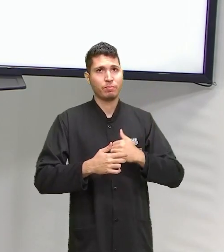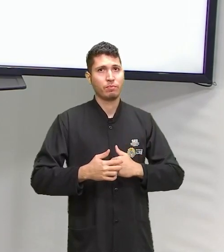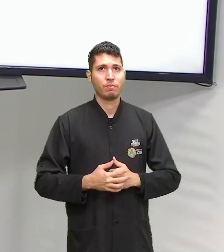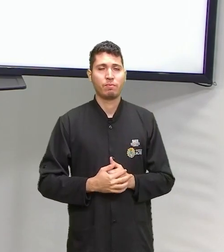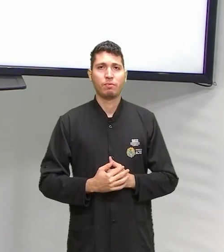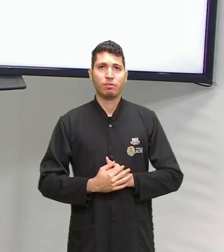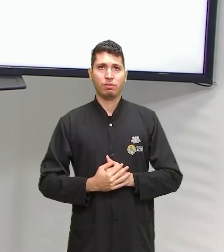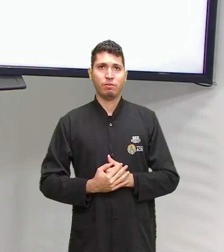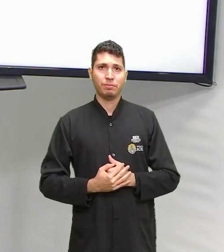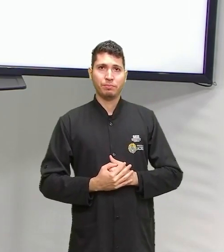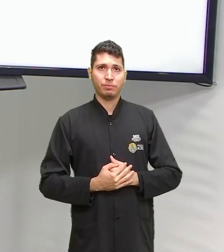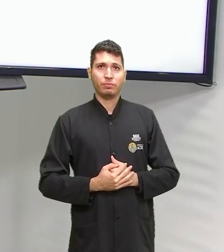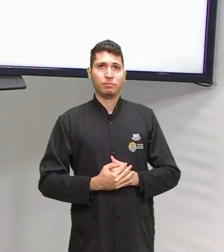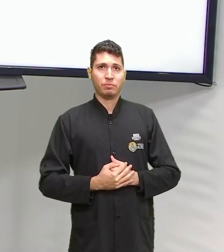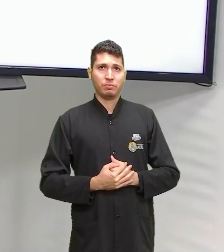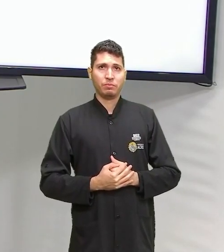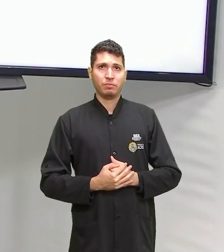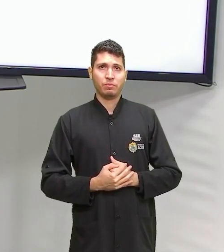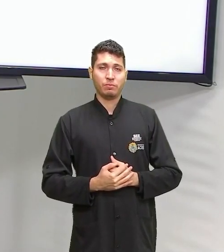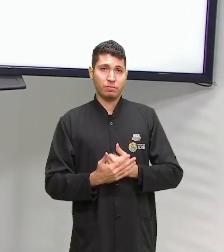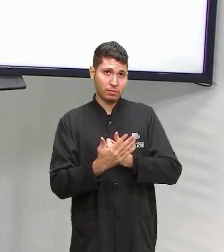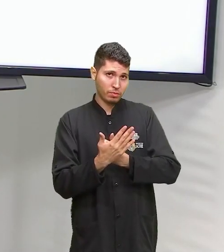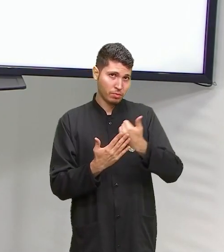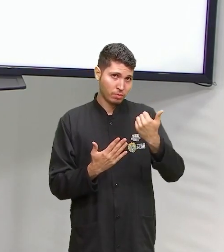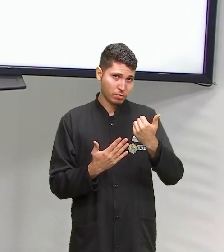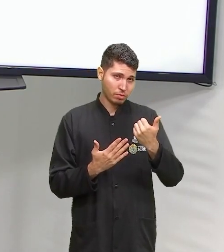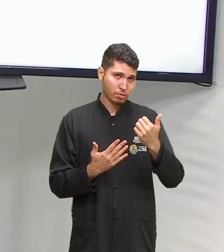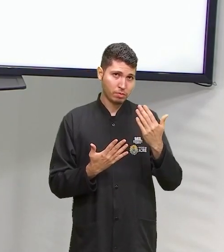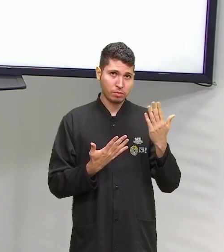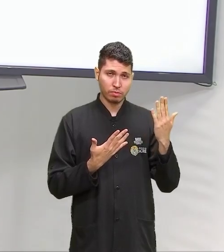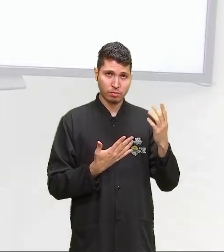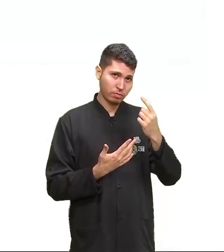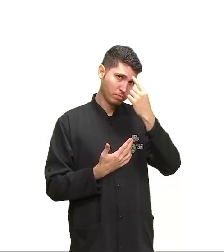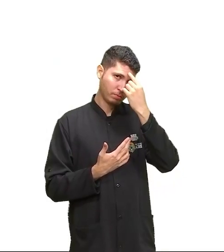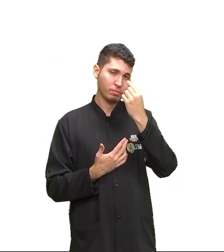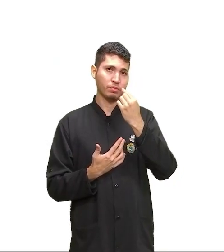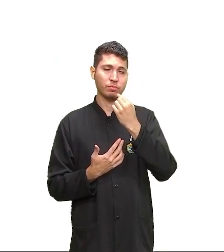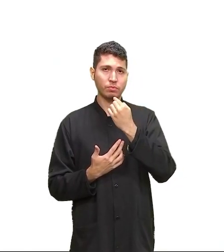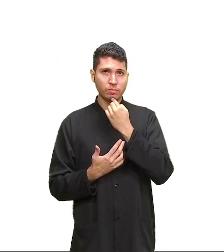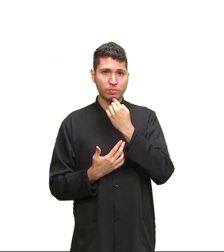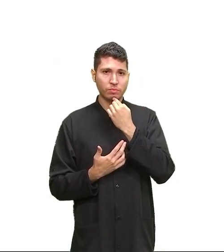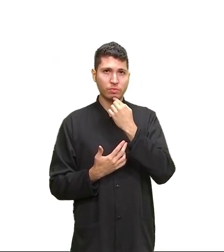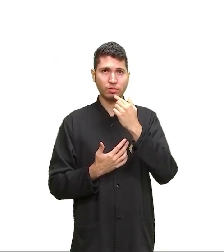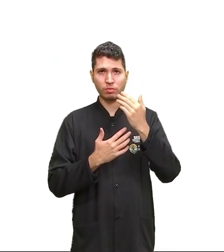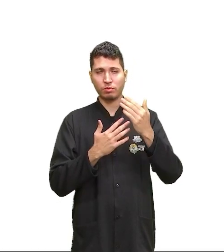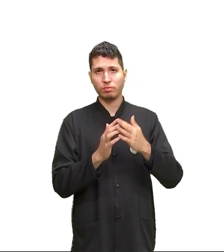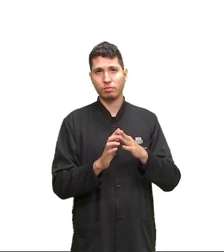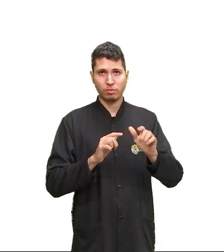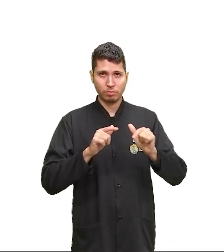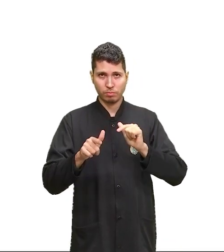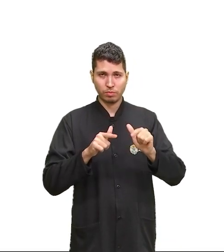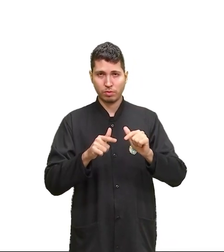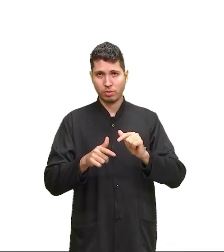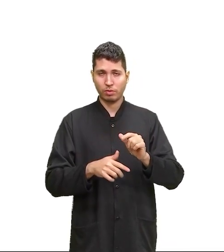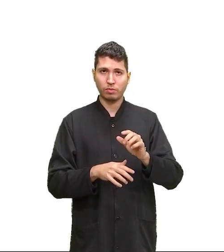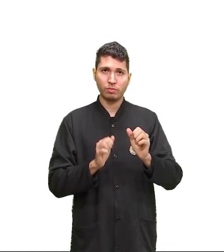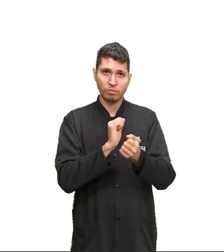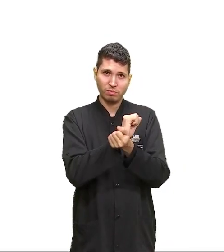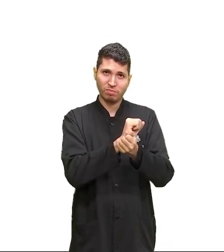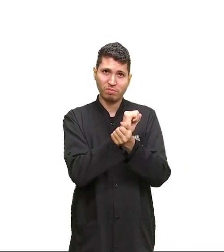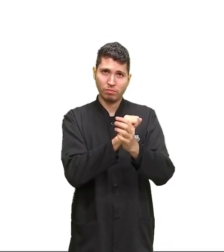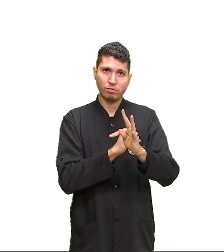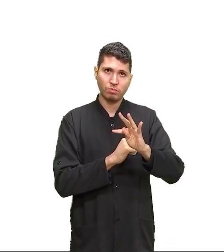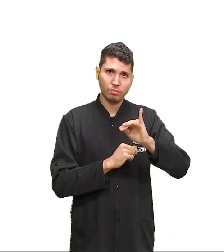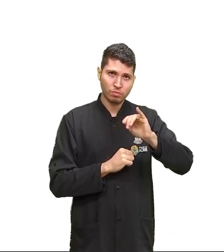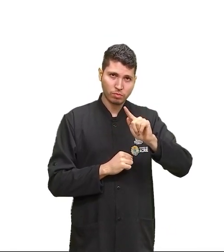o seguinte: a ação representada na imagem, que é a imagem da tarefa do escravizado tigre, e descrita no texto,